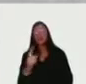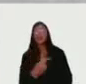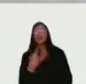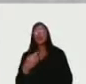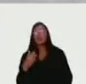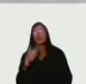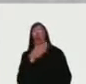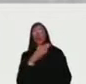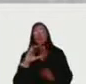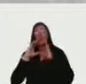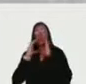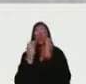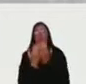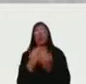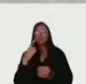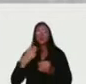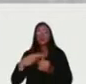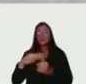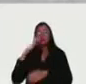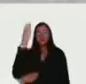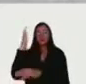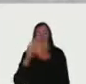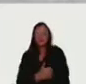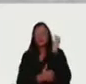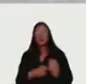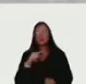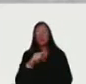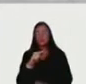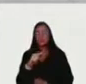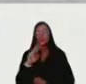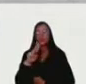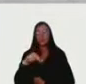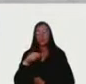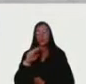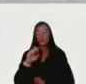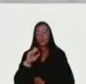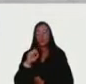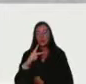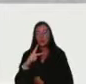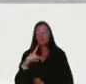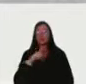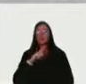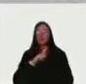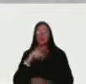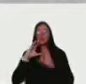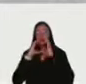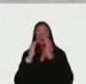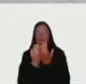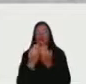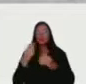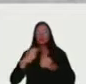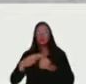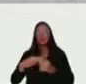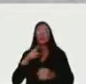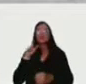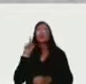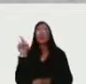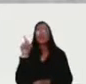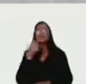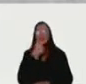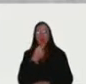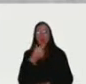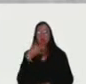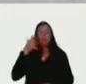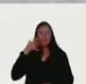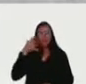uma conferência municipal, e nessa conferência municipal nós tivemos um palestrante que disse o seguinte: nós temos que massificar